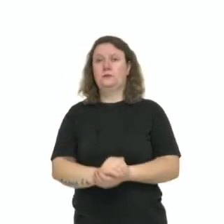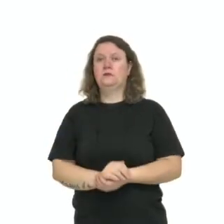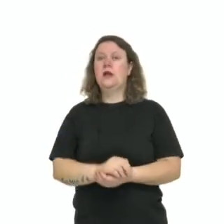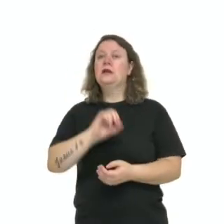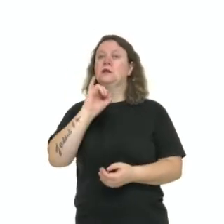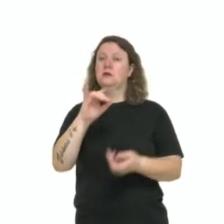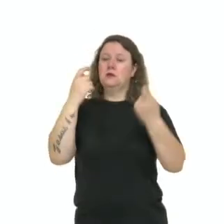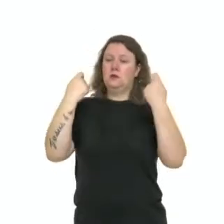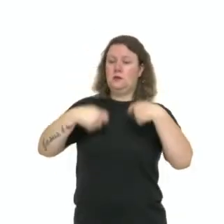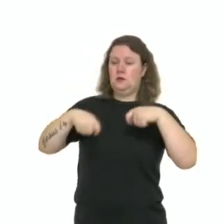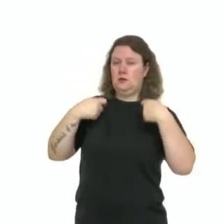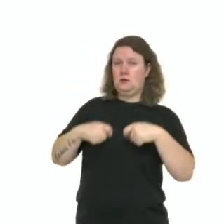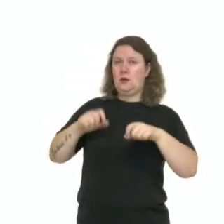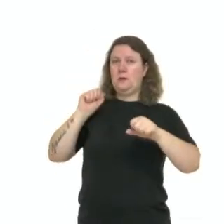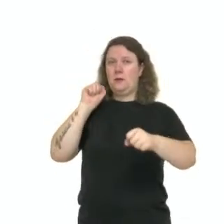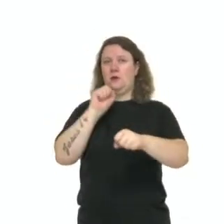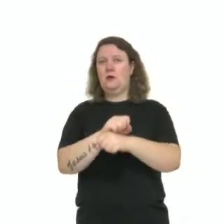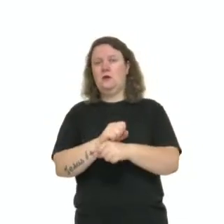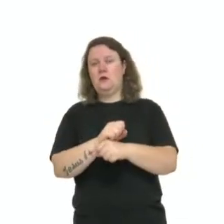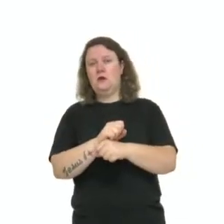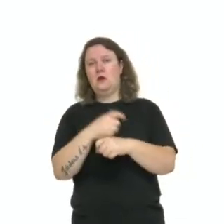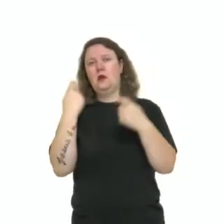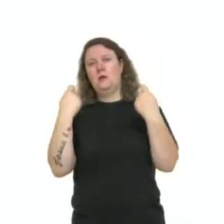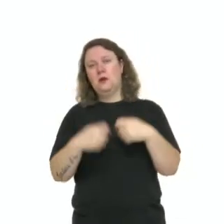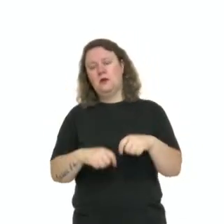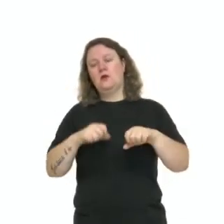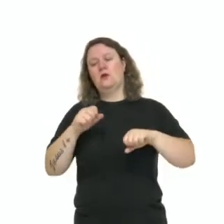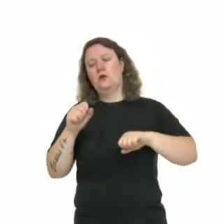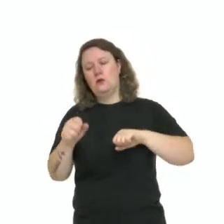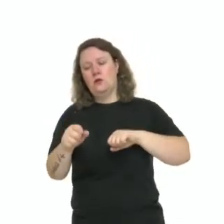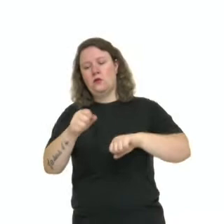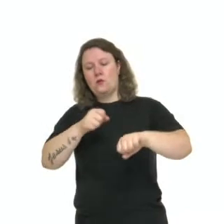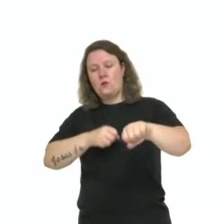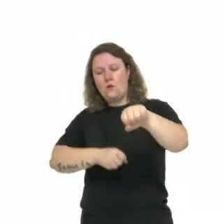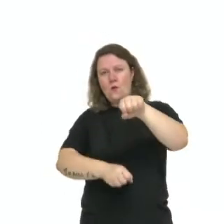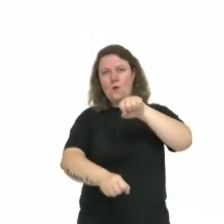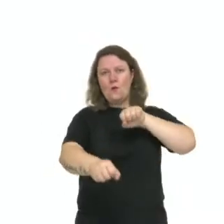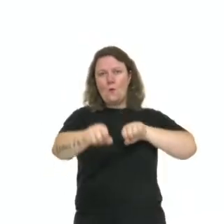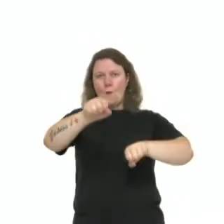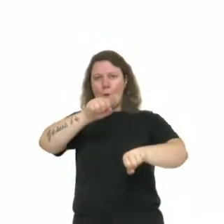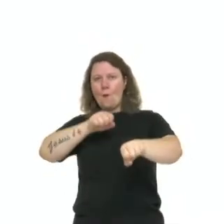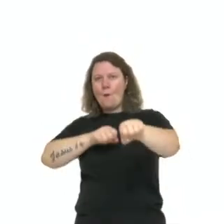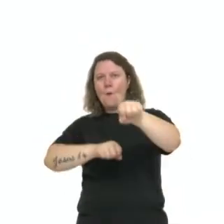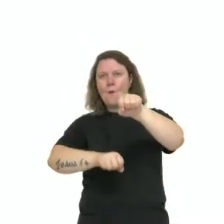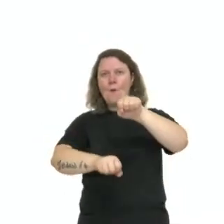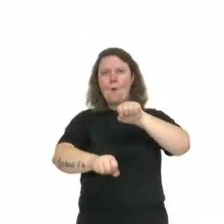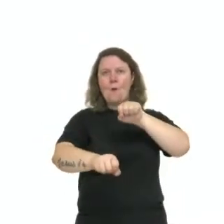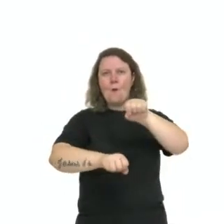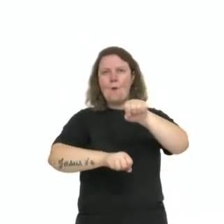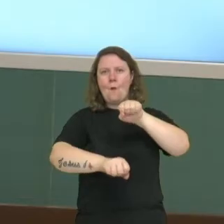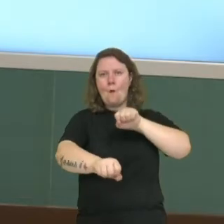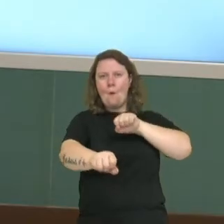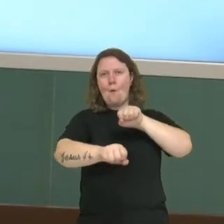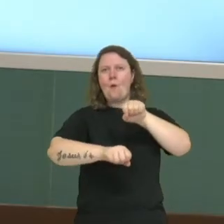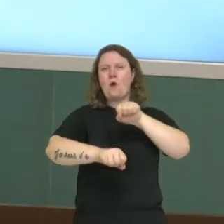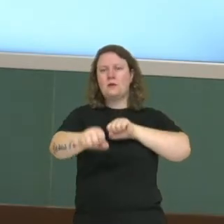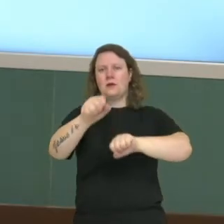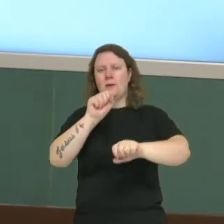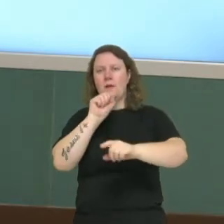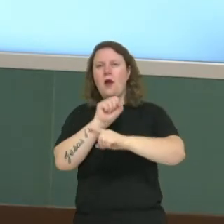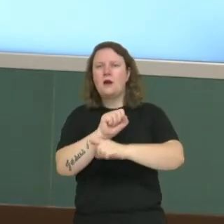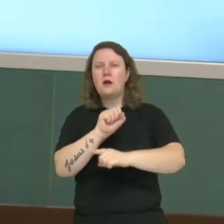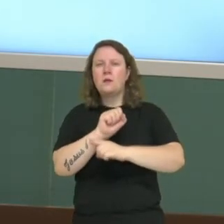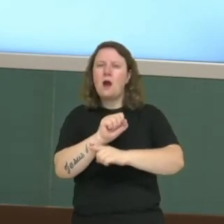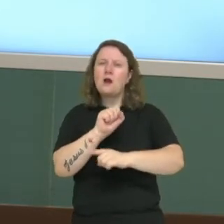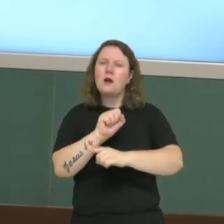a necessidade de frear, o ciclista precisa pedalar para trás, o que provoca a desaceleração da bicicleta, ok?